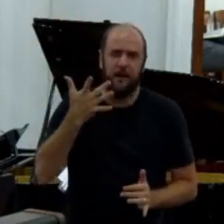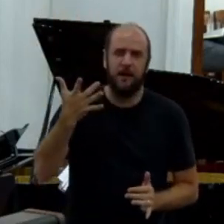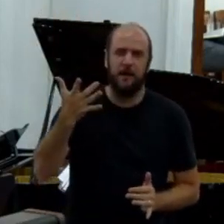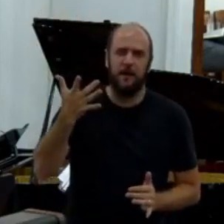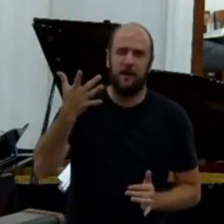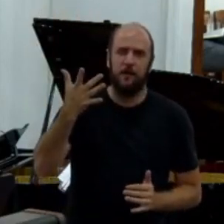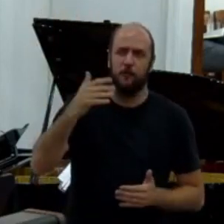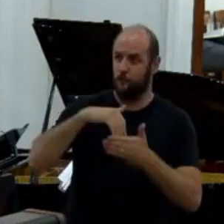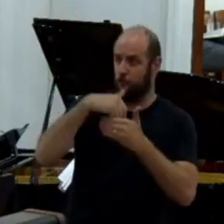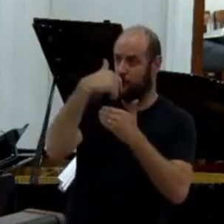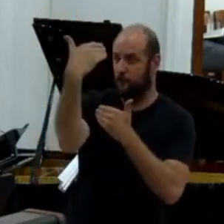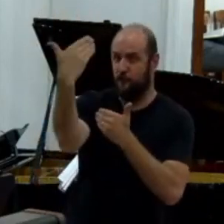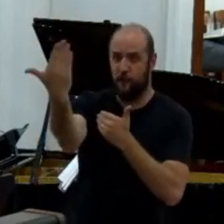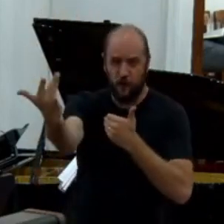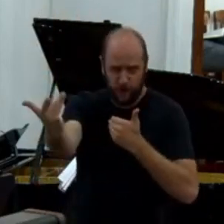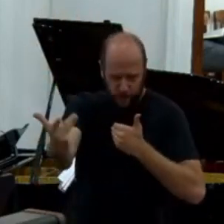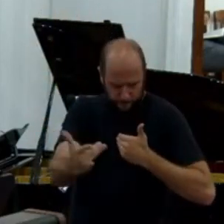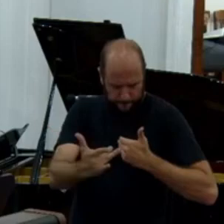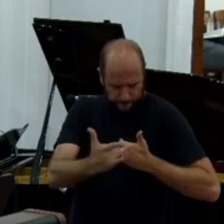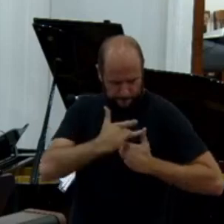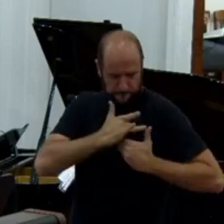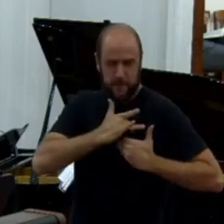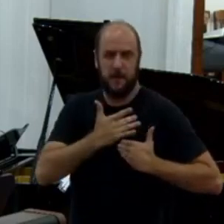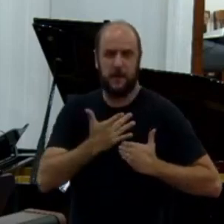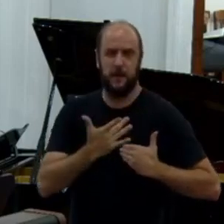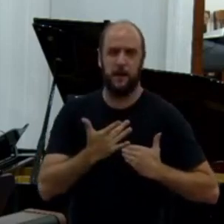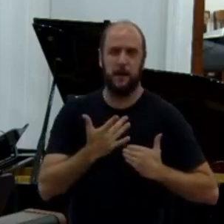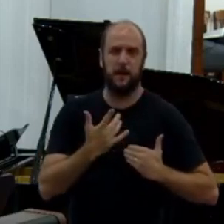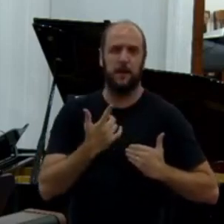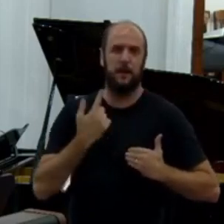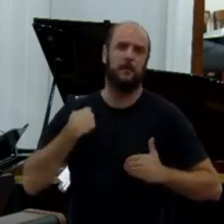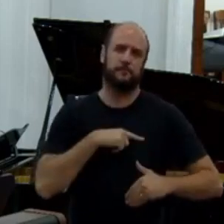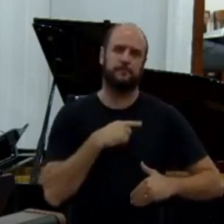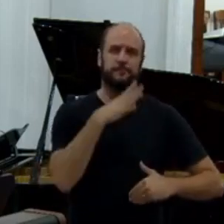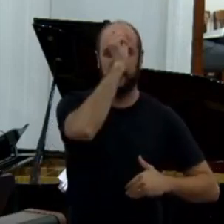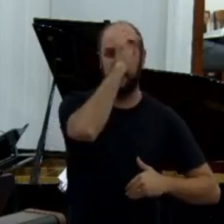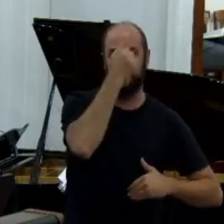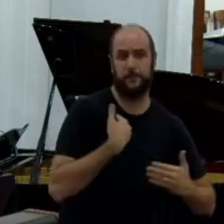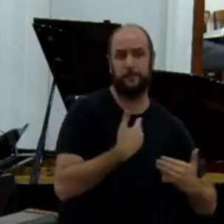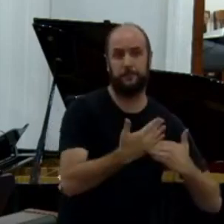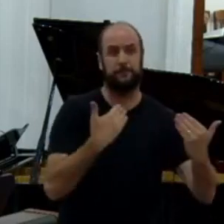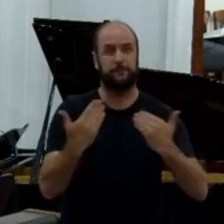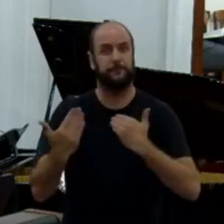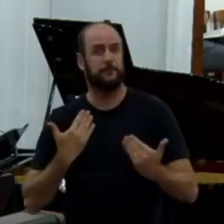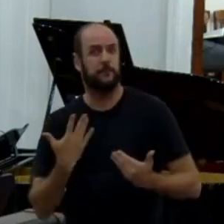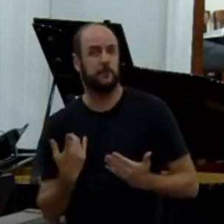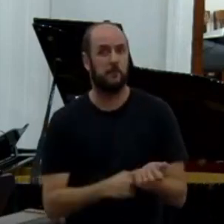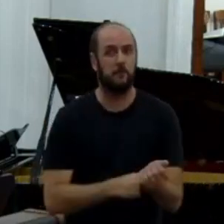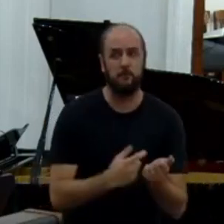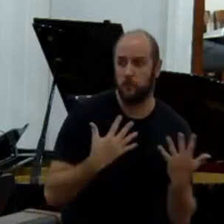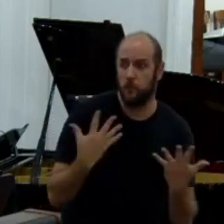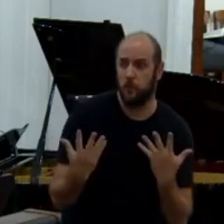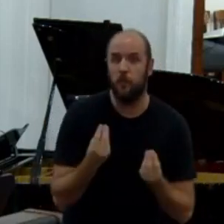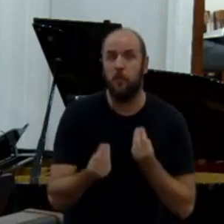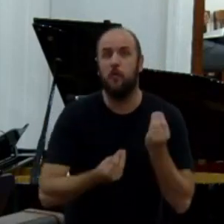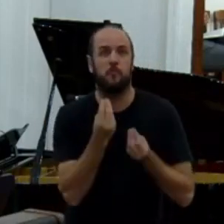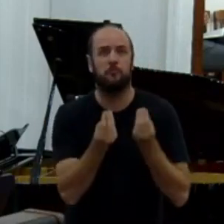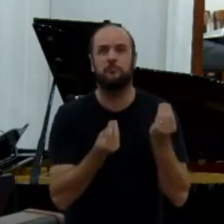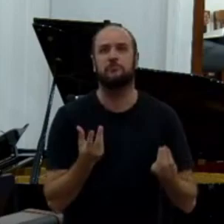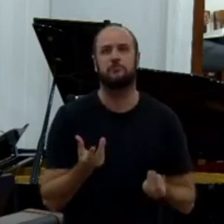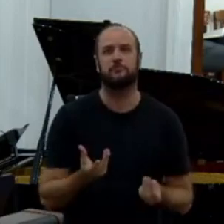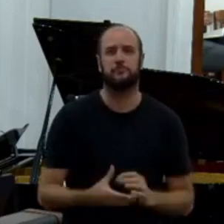fora para dentro, para lidarmos com a questão da ira ou da irritação.